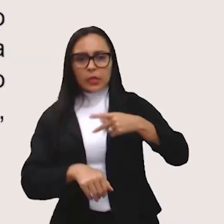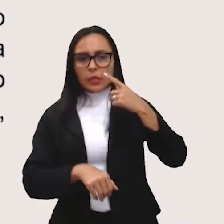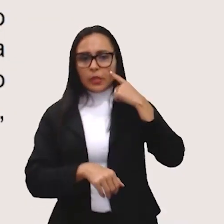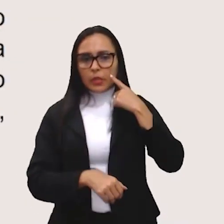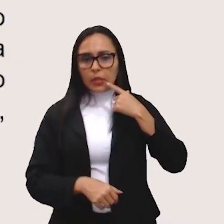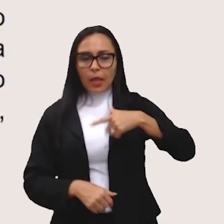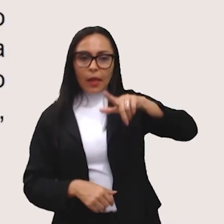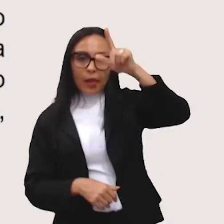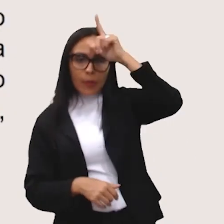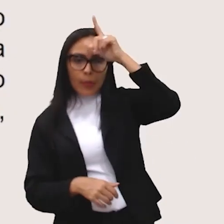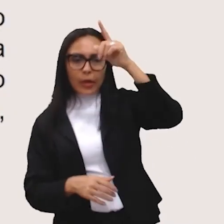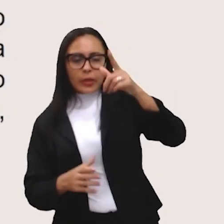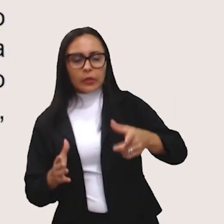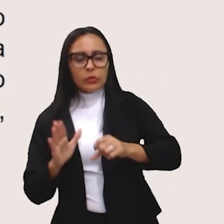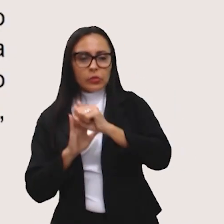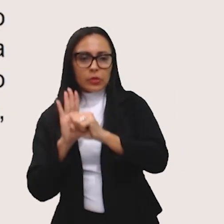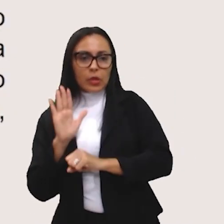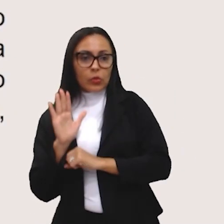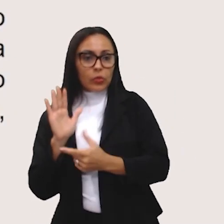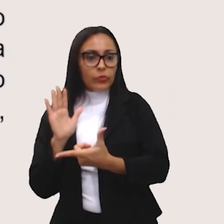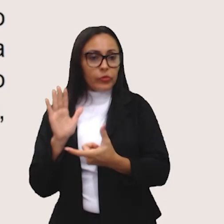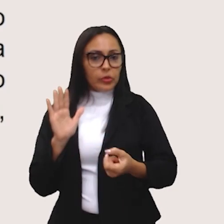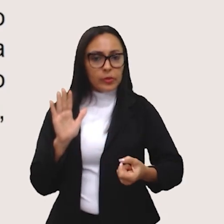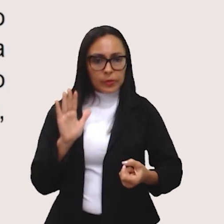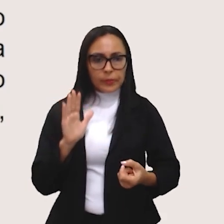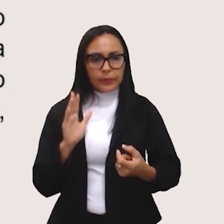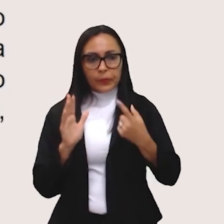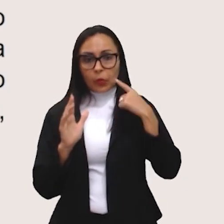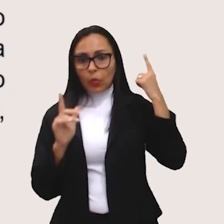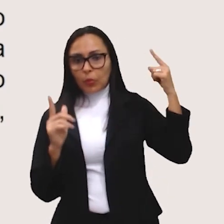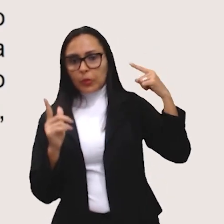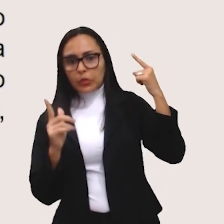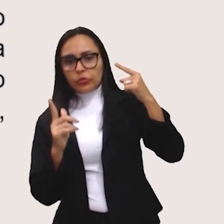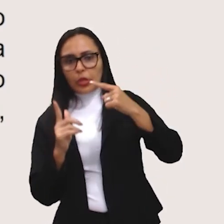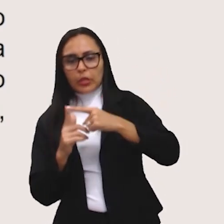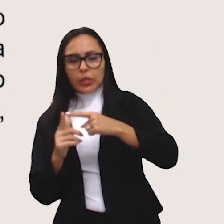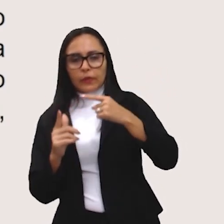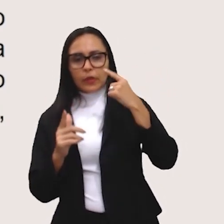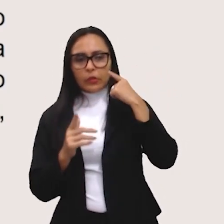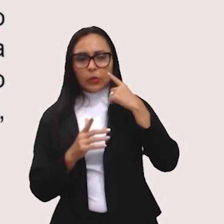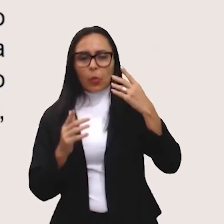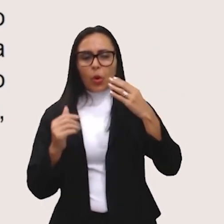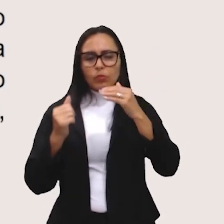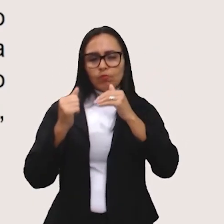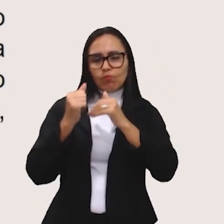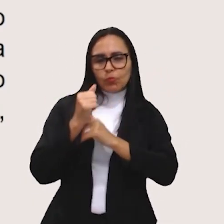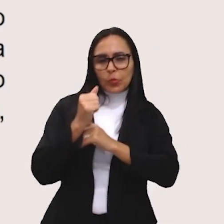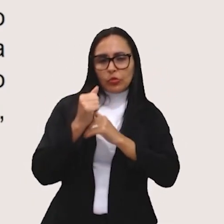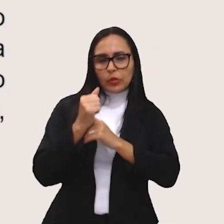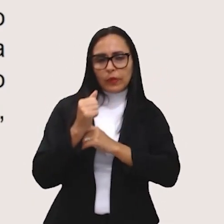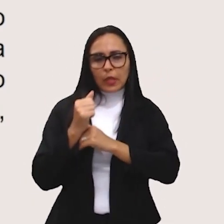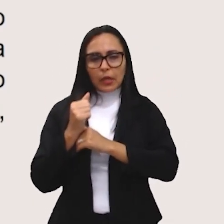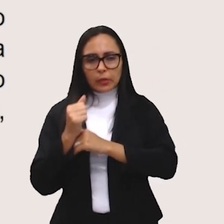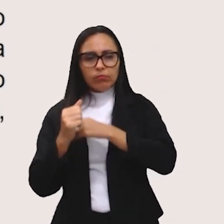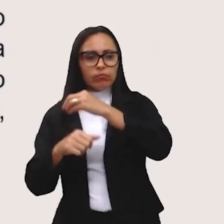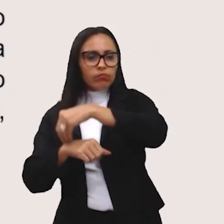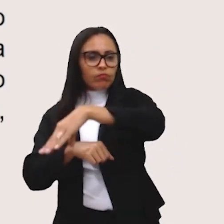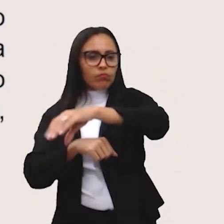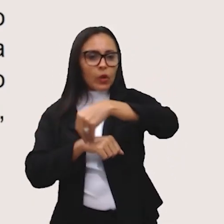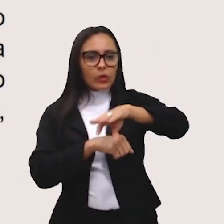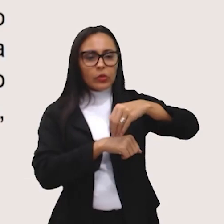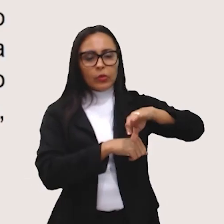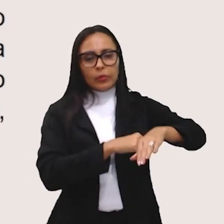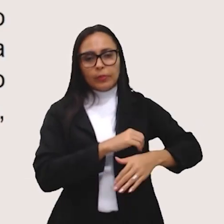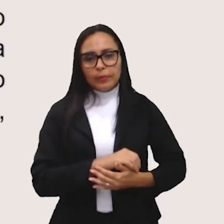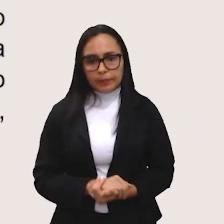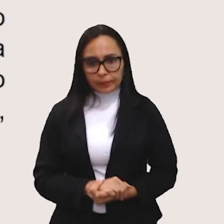século XX, e o objetivo era expor a subjetividade. Entendeu? Que já vem com outro caminho agora,